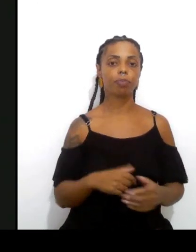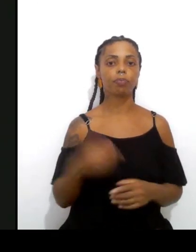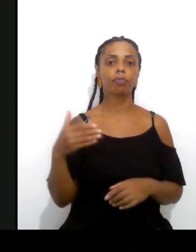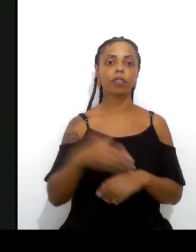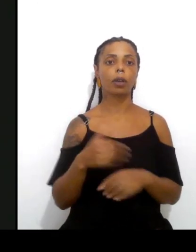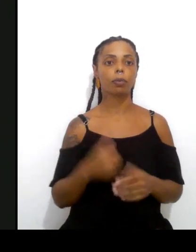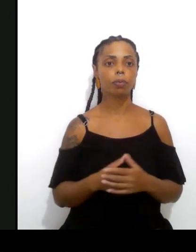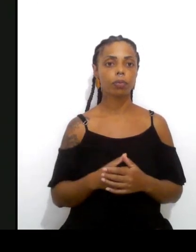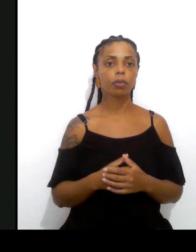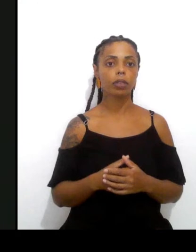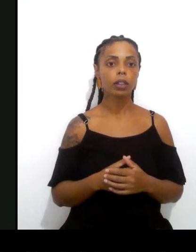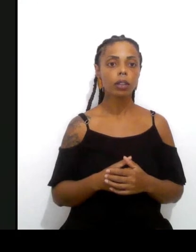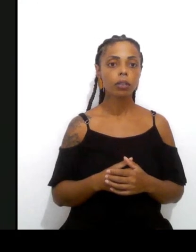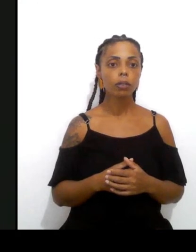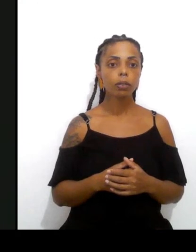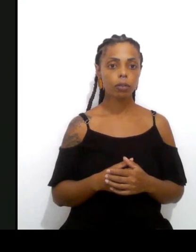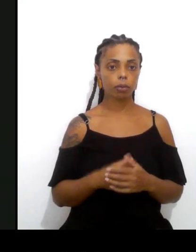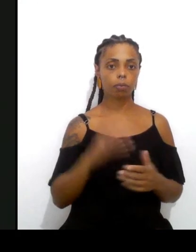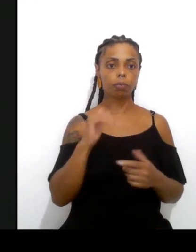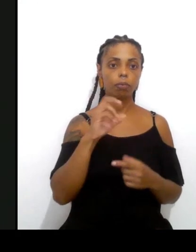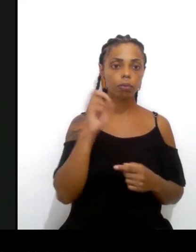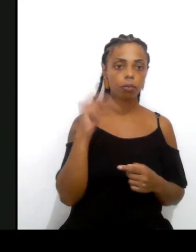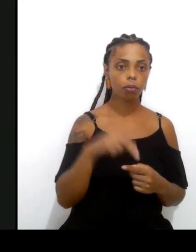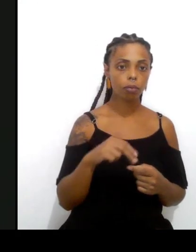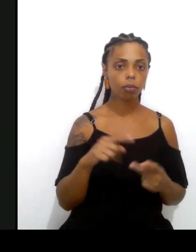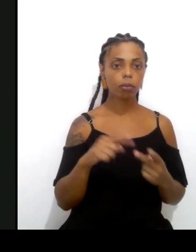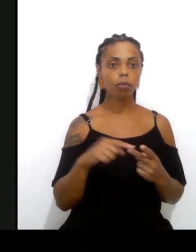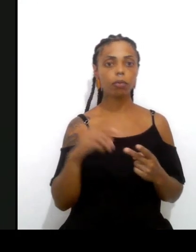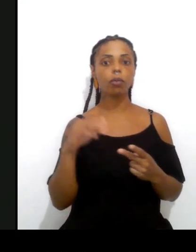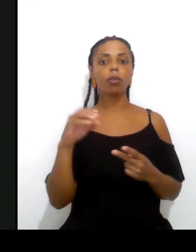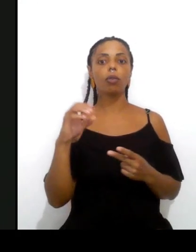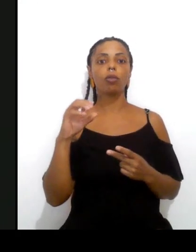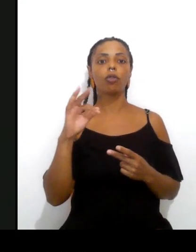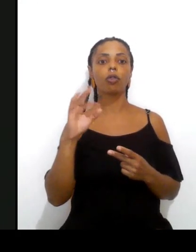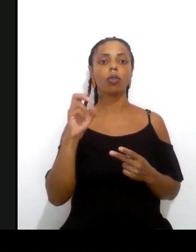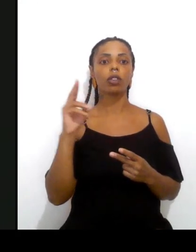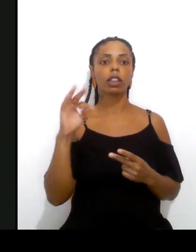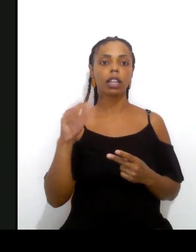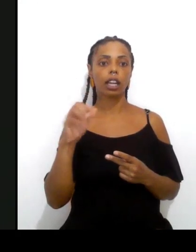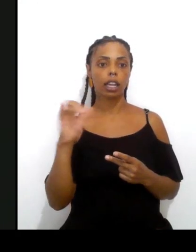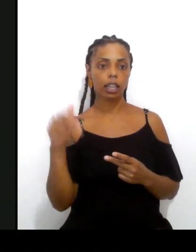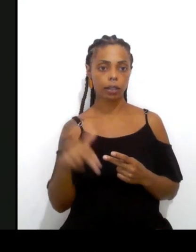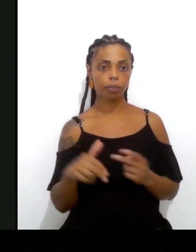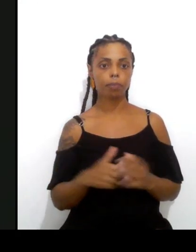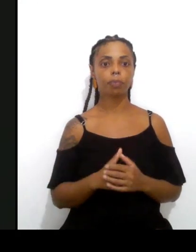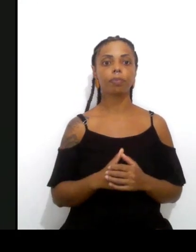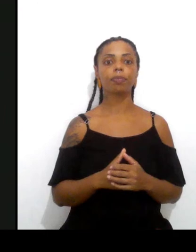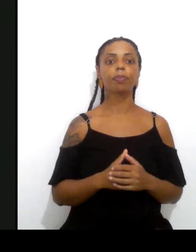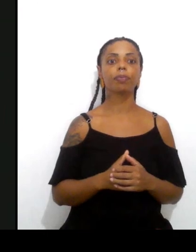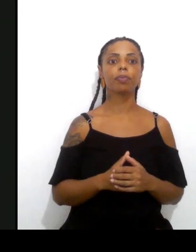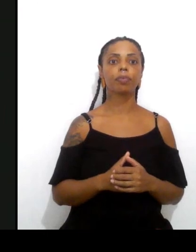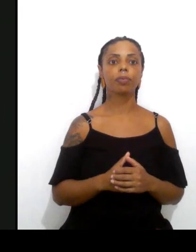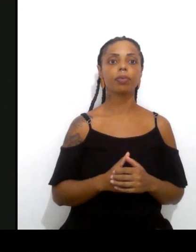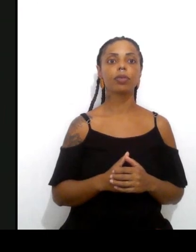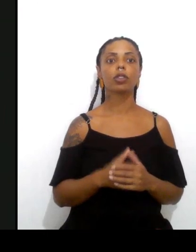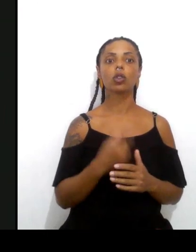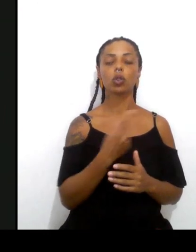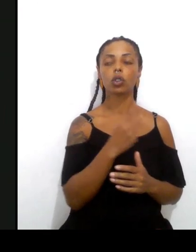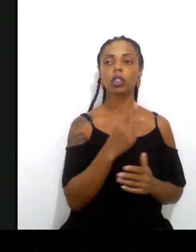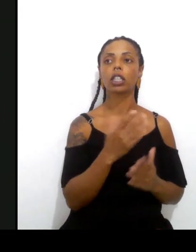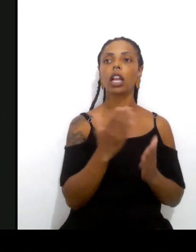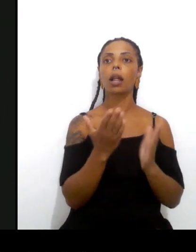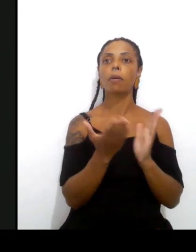e Francis Bacon em seus ensaios Livro 1 Capítulo 31 dos canibais